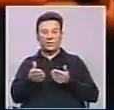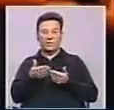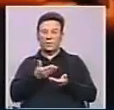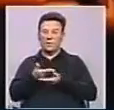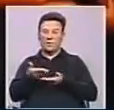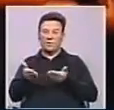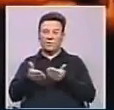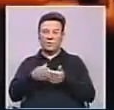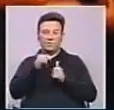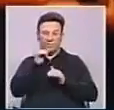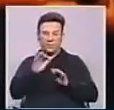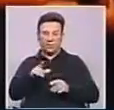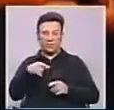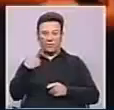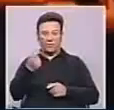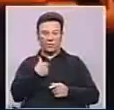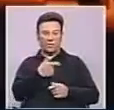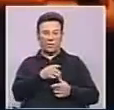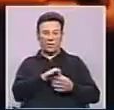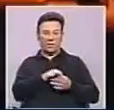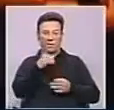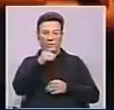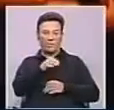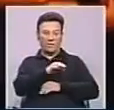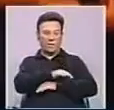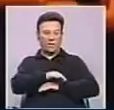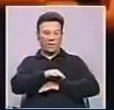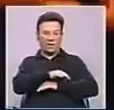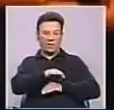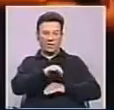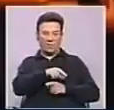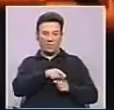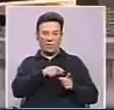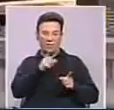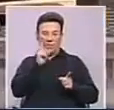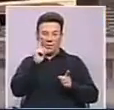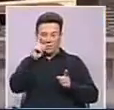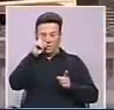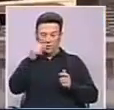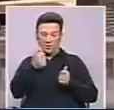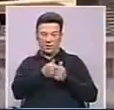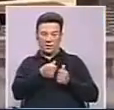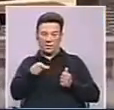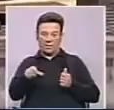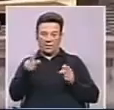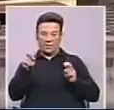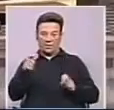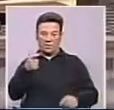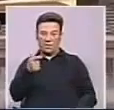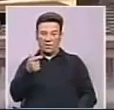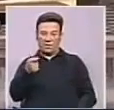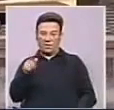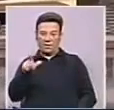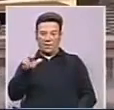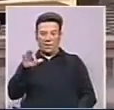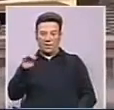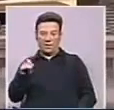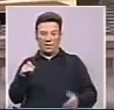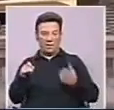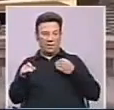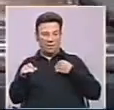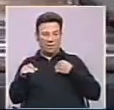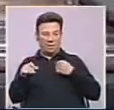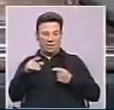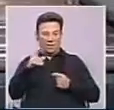fechado. Temos um outro ligado a um gabinete de arquitetura que, no seguimento desta questão das telhas, nos coloca um